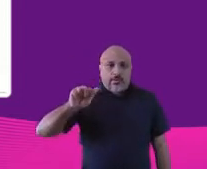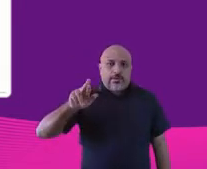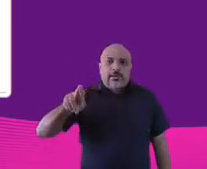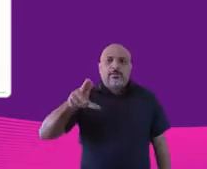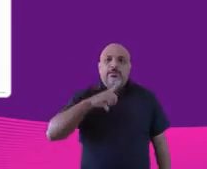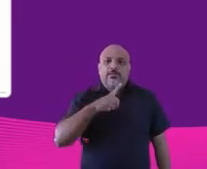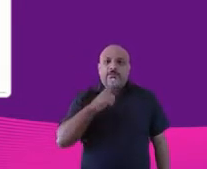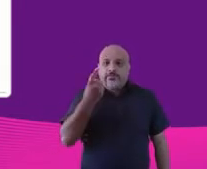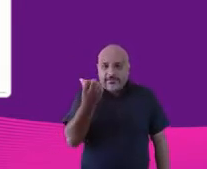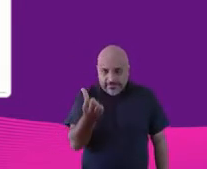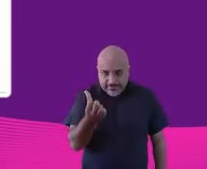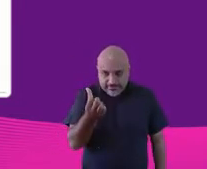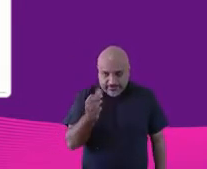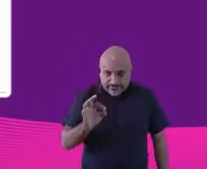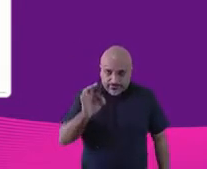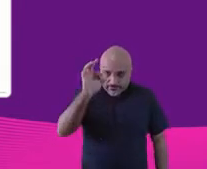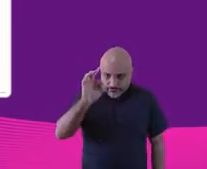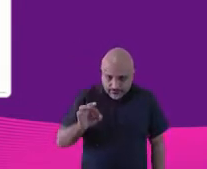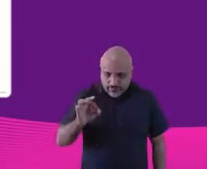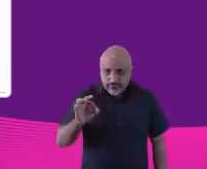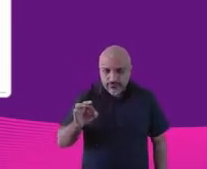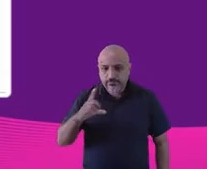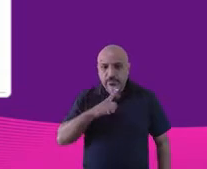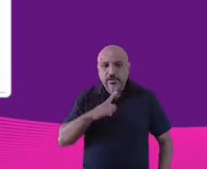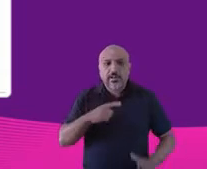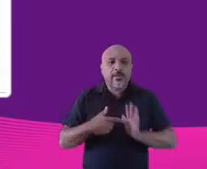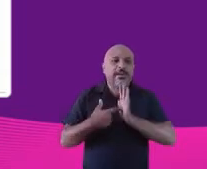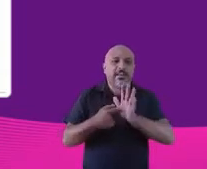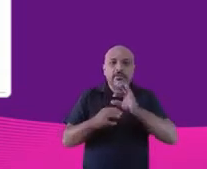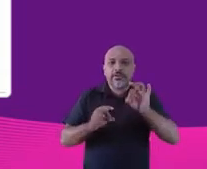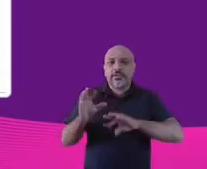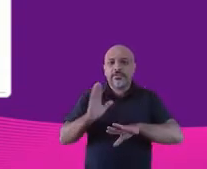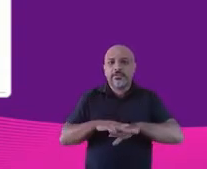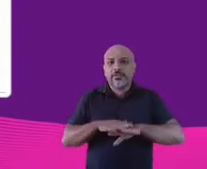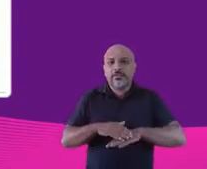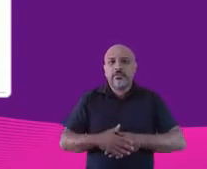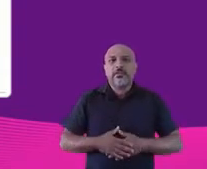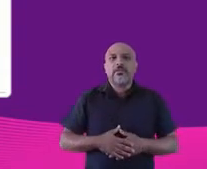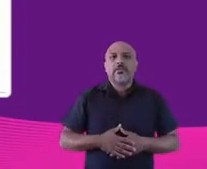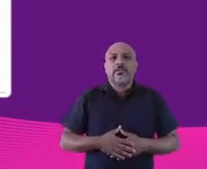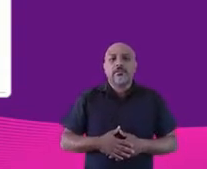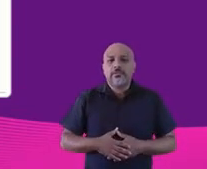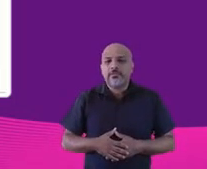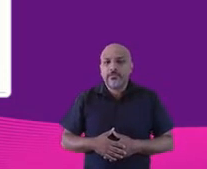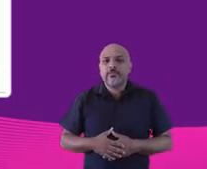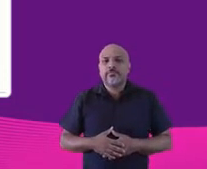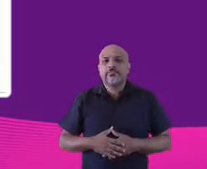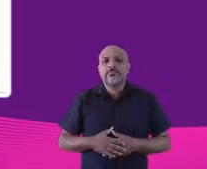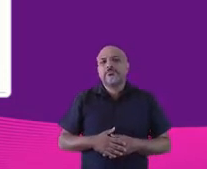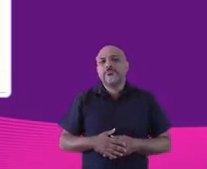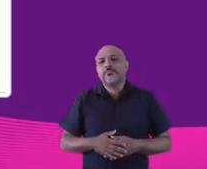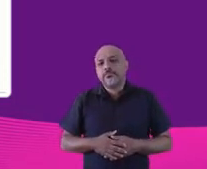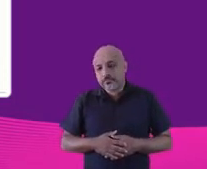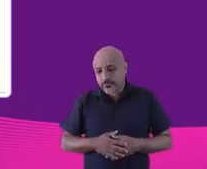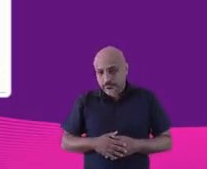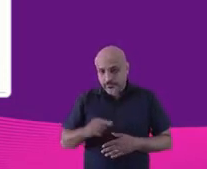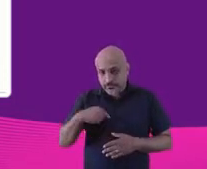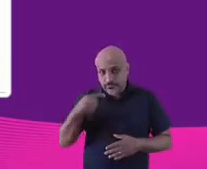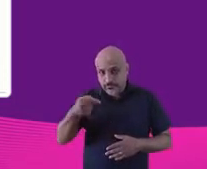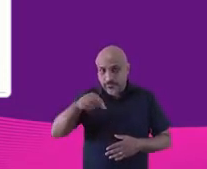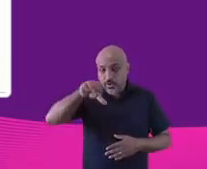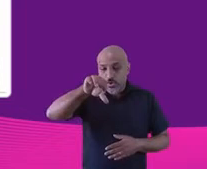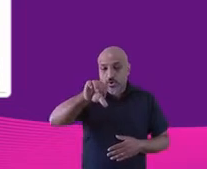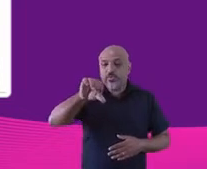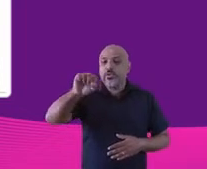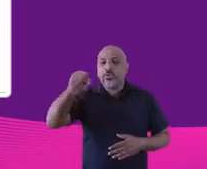de plasmócitos, uma imunofenotipagem de 2,4% de plasmócitos, sendo que 98%